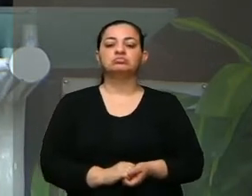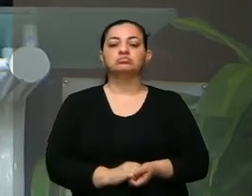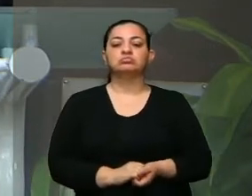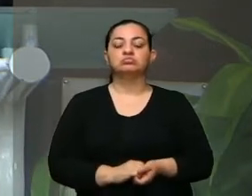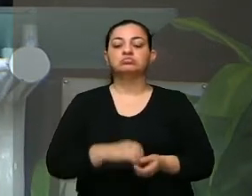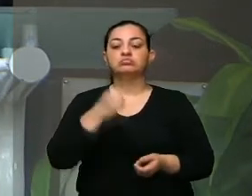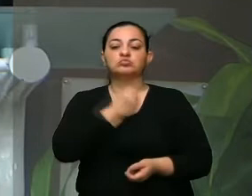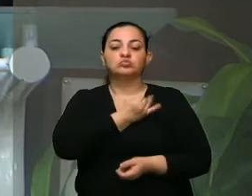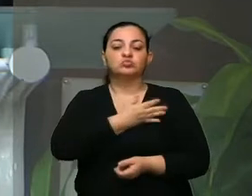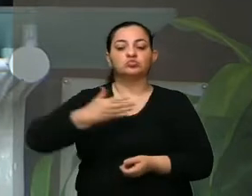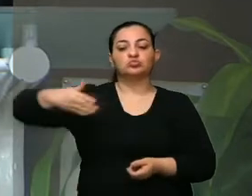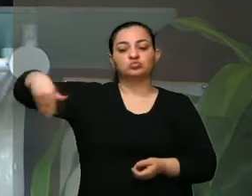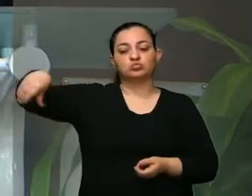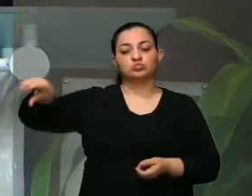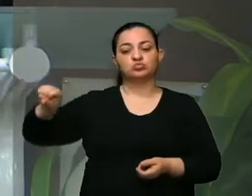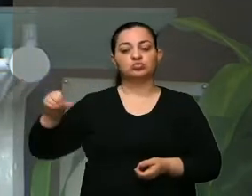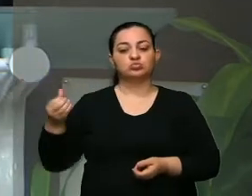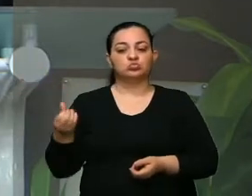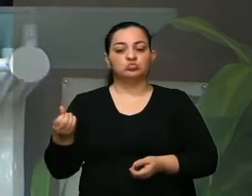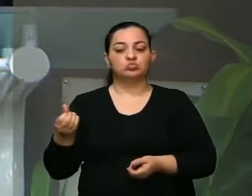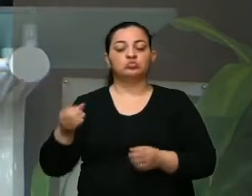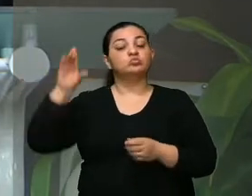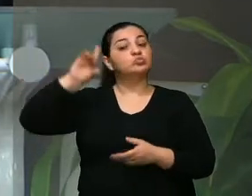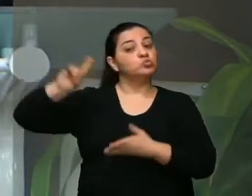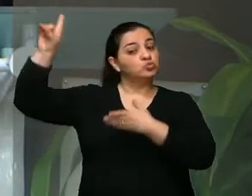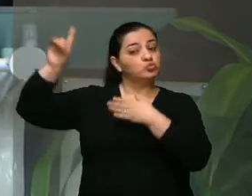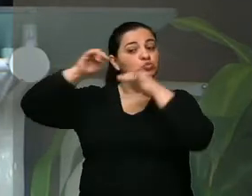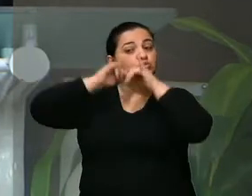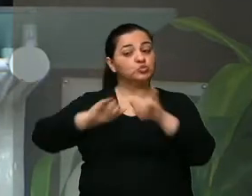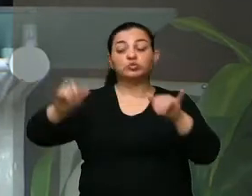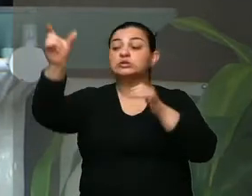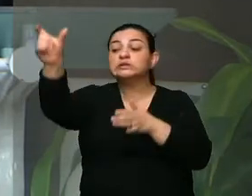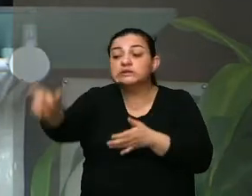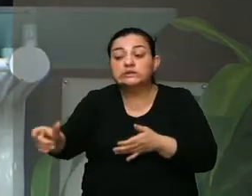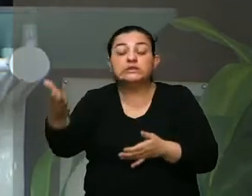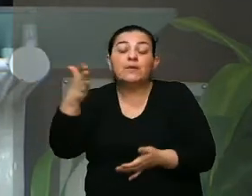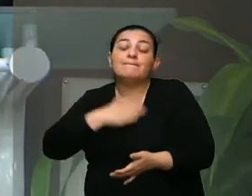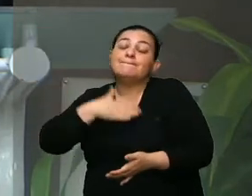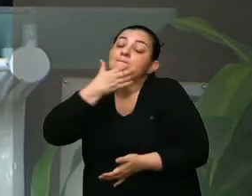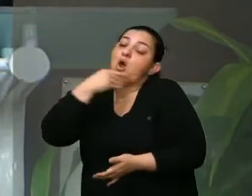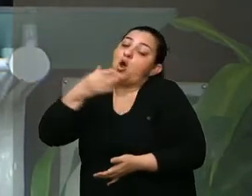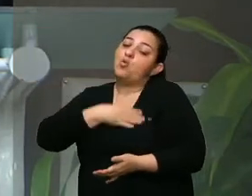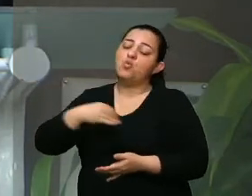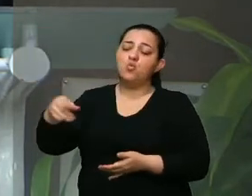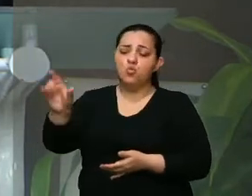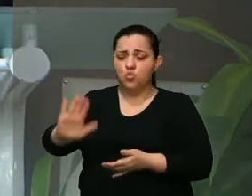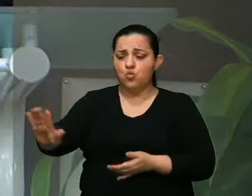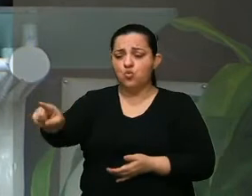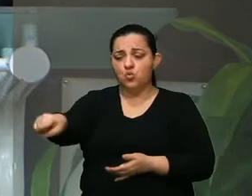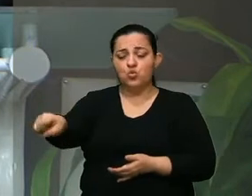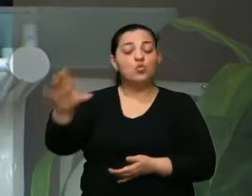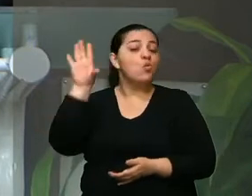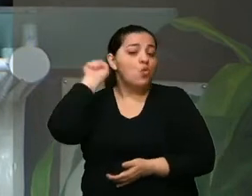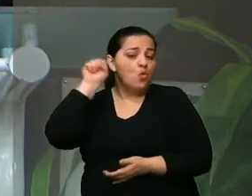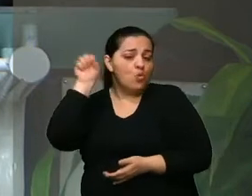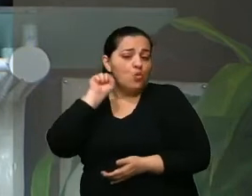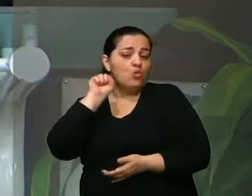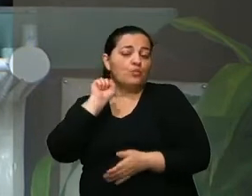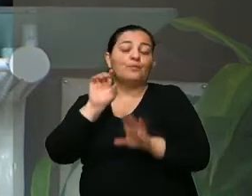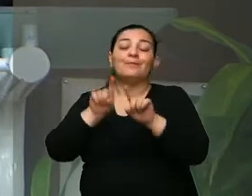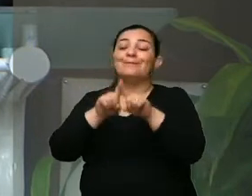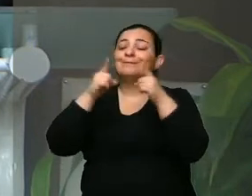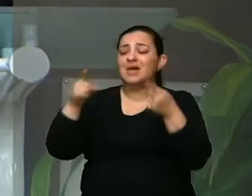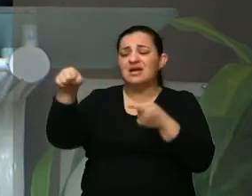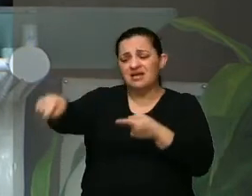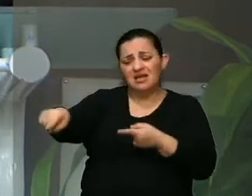96 de deus disse este é meu filho amado a ele ouve mas a